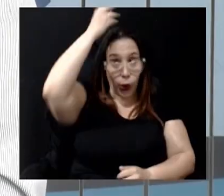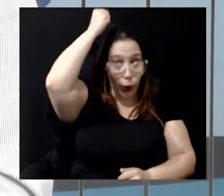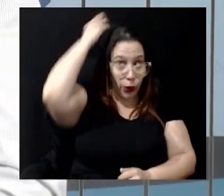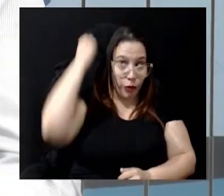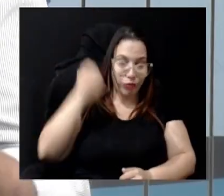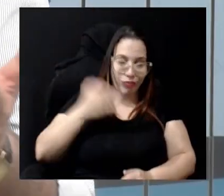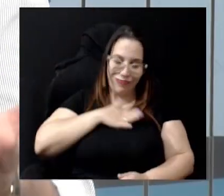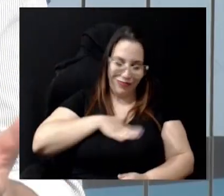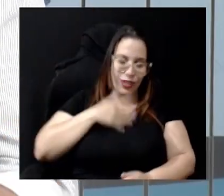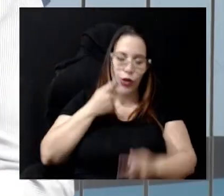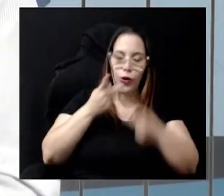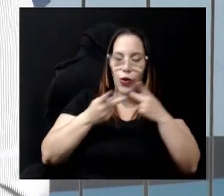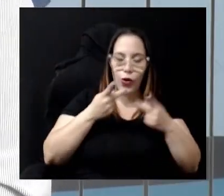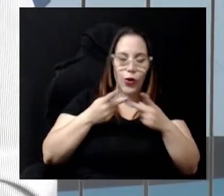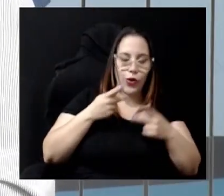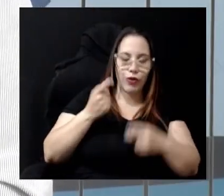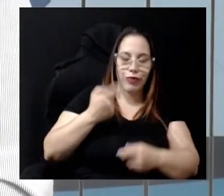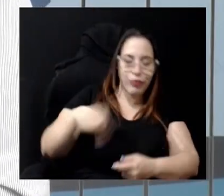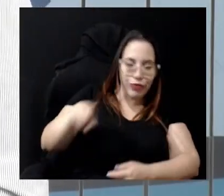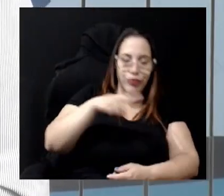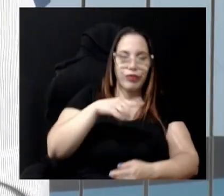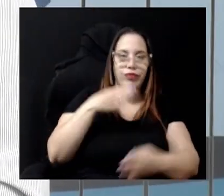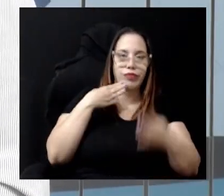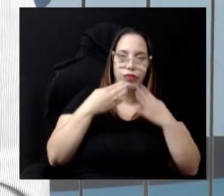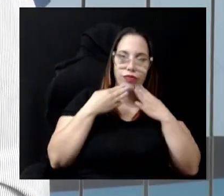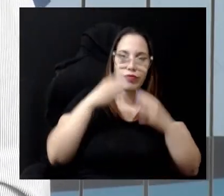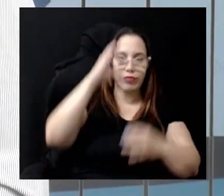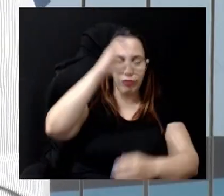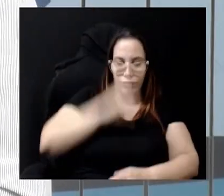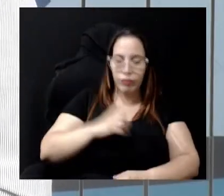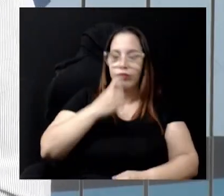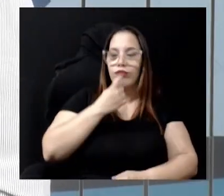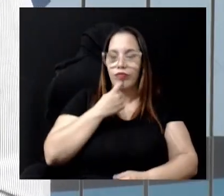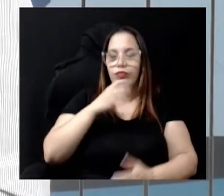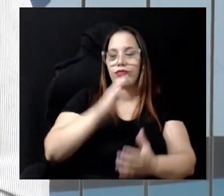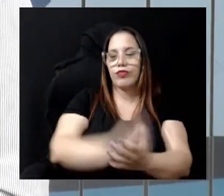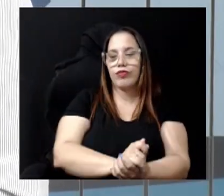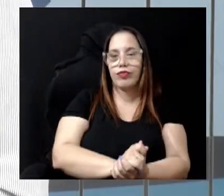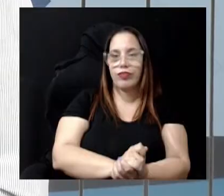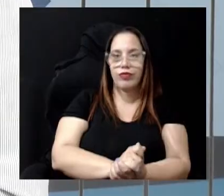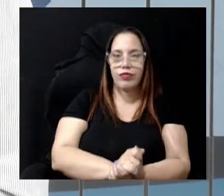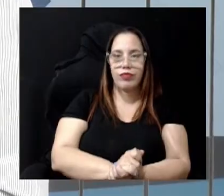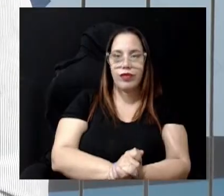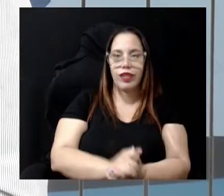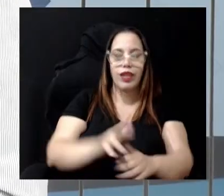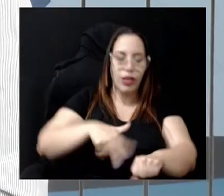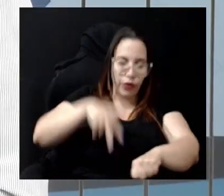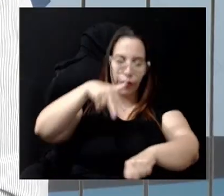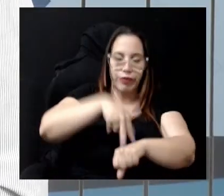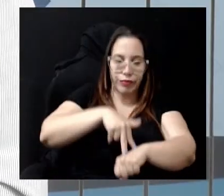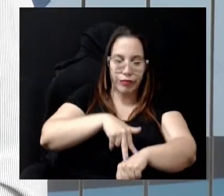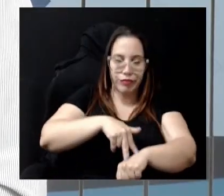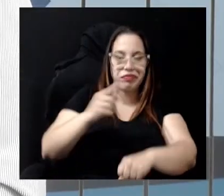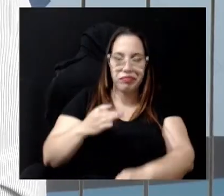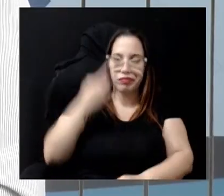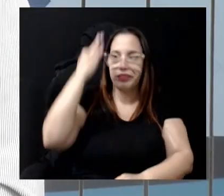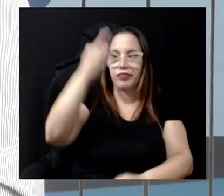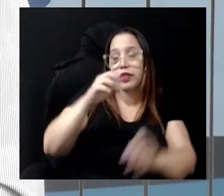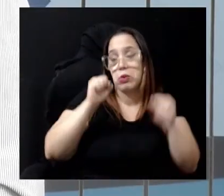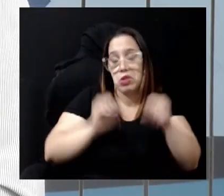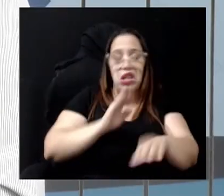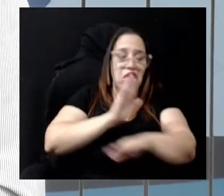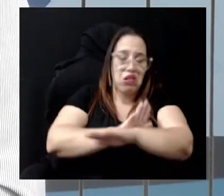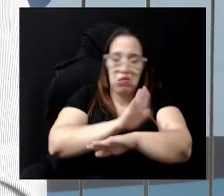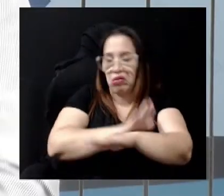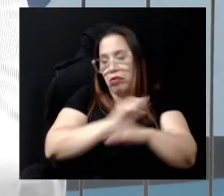você, sobretudo com os cidadãos campineiros, né? E a gente fica à disposição para que, eventualmente, se a gente puder ajudar, a gente possa retornar.